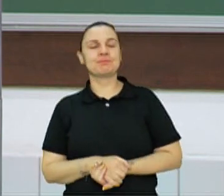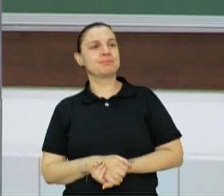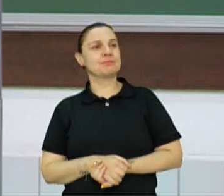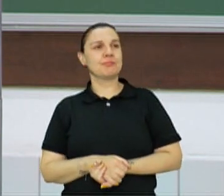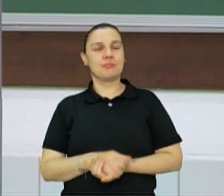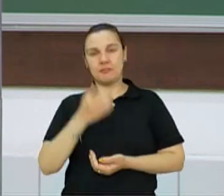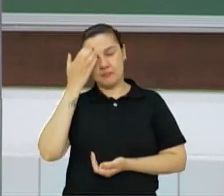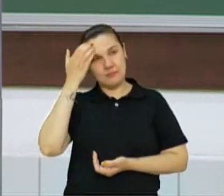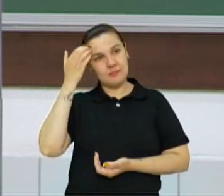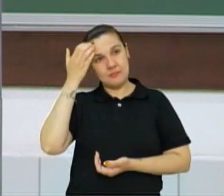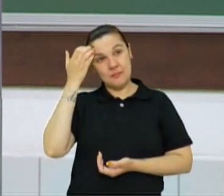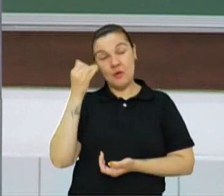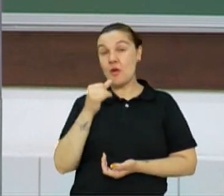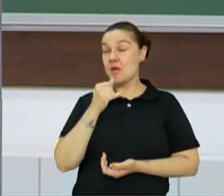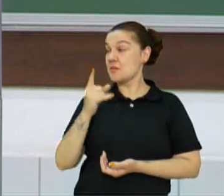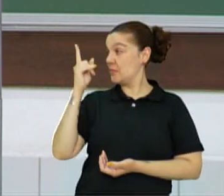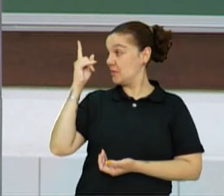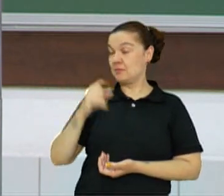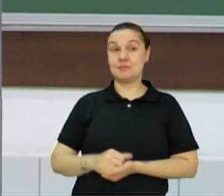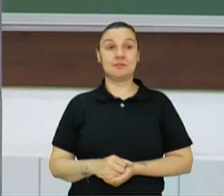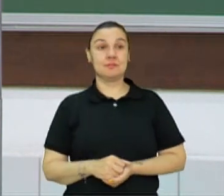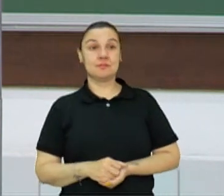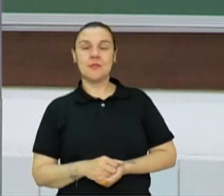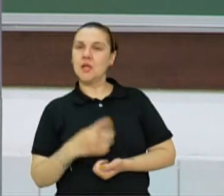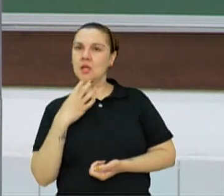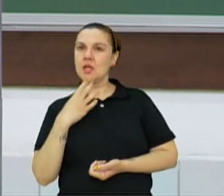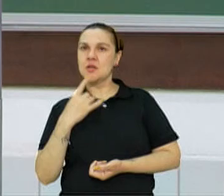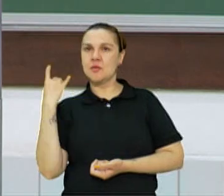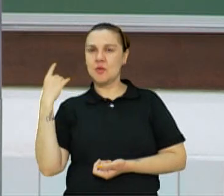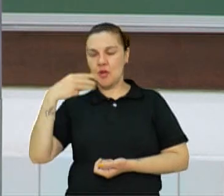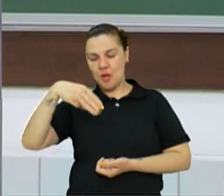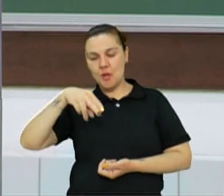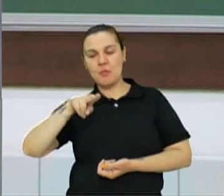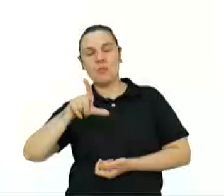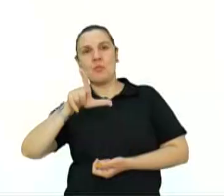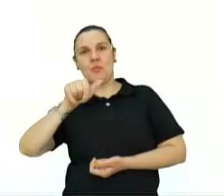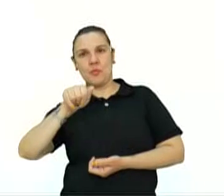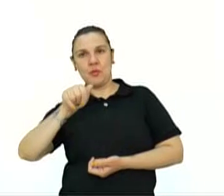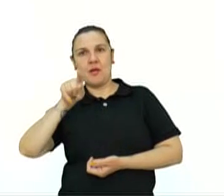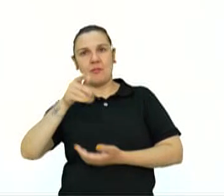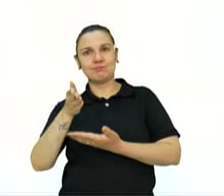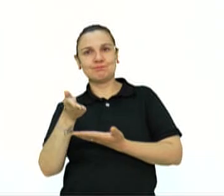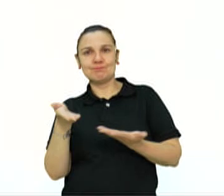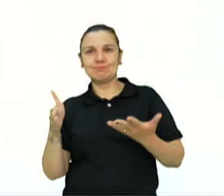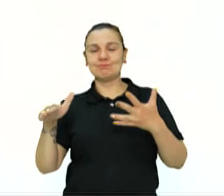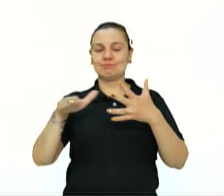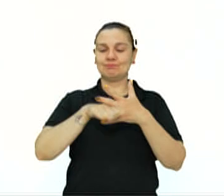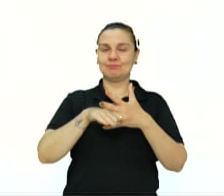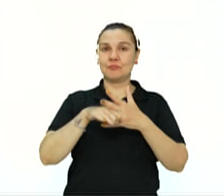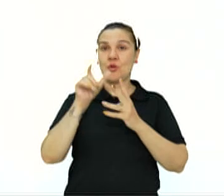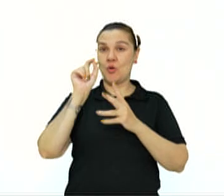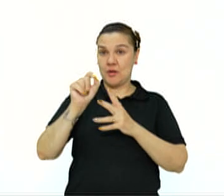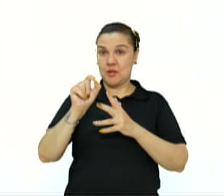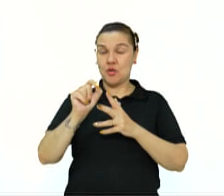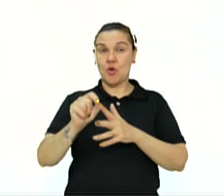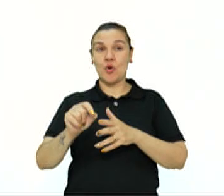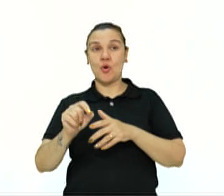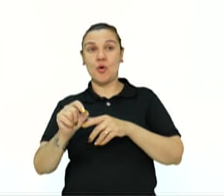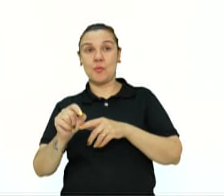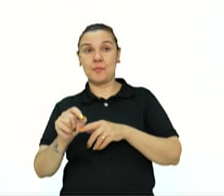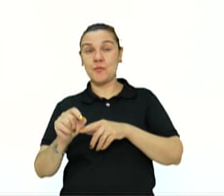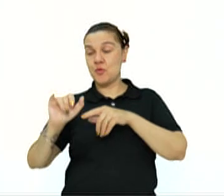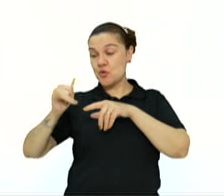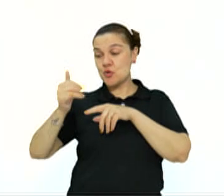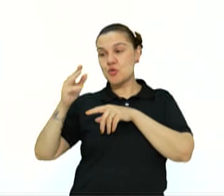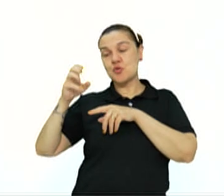considerados férteis. Como, por exemplo, isso aqui, ó. Aí eu vou chamar de híbrido. Aqui, ó, a cria do cruzamento entre um jumento e uma